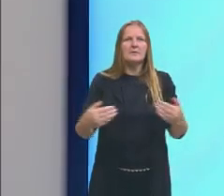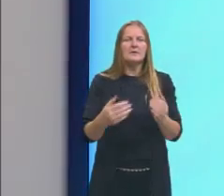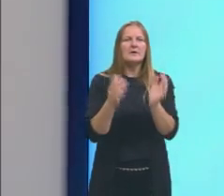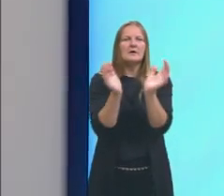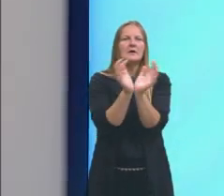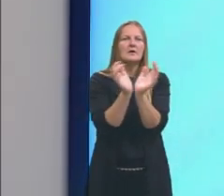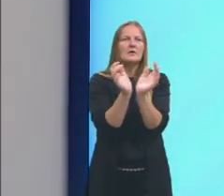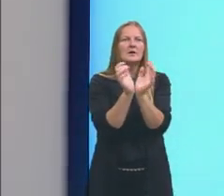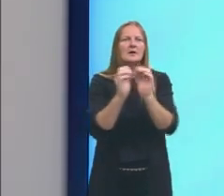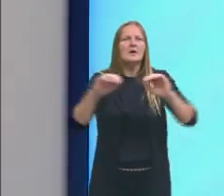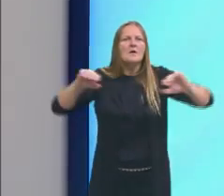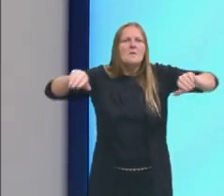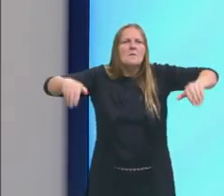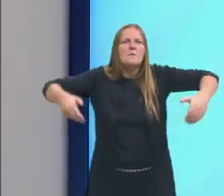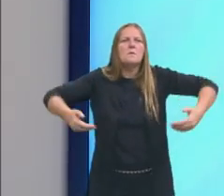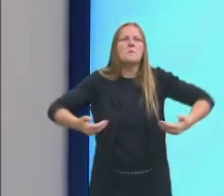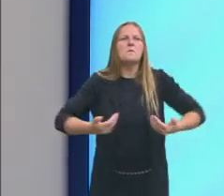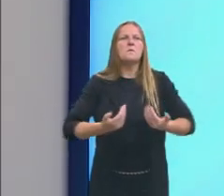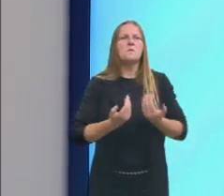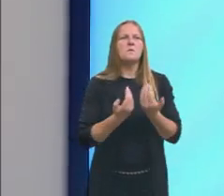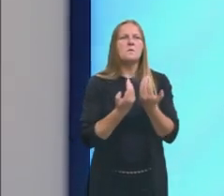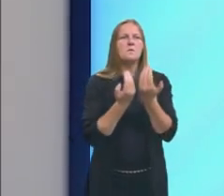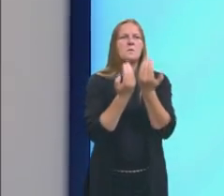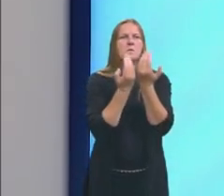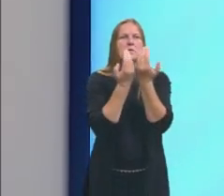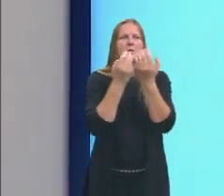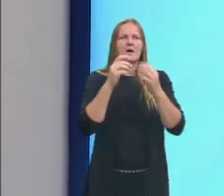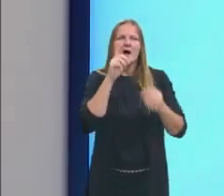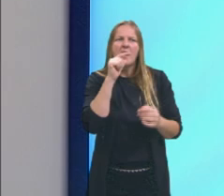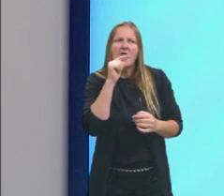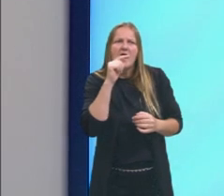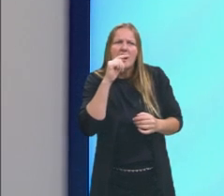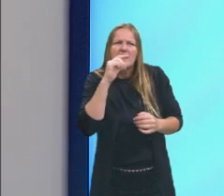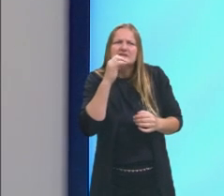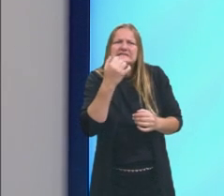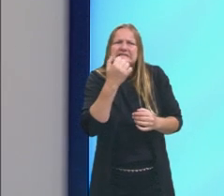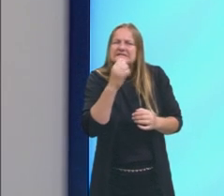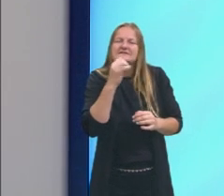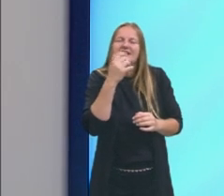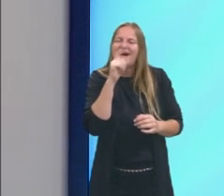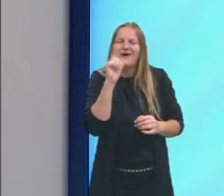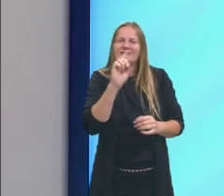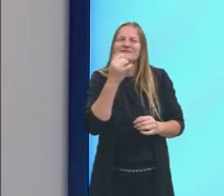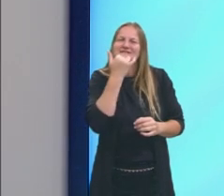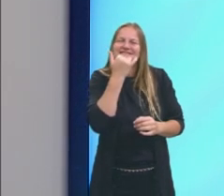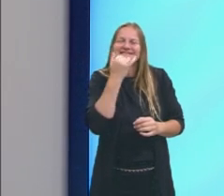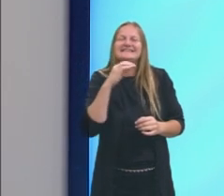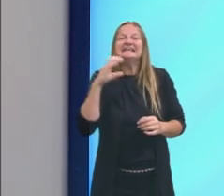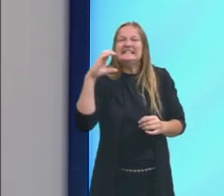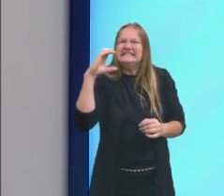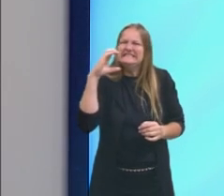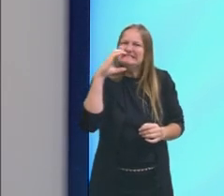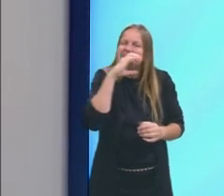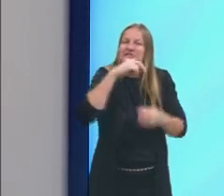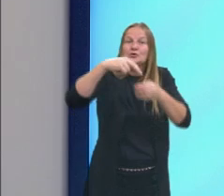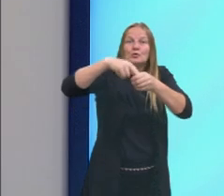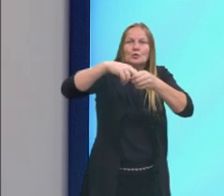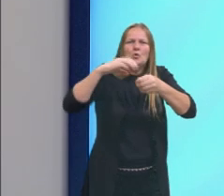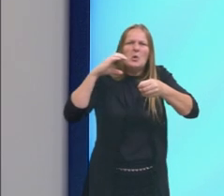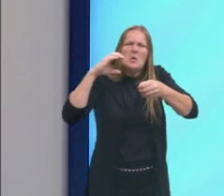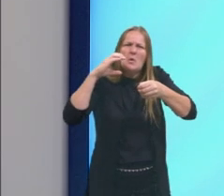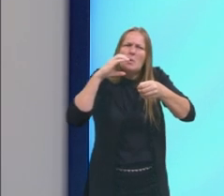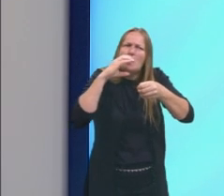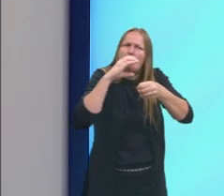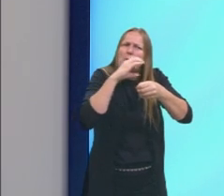mostro ele ela vai esquentar como núcleo é super quente né é o que está em contato com esse núcleo então ele vai